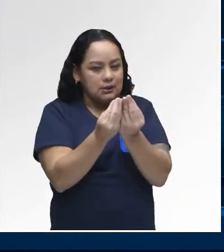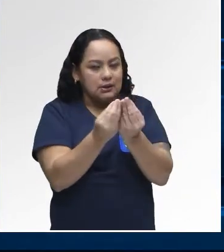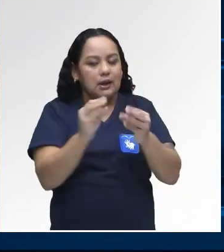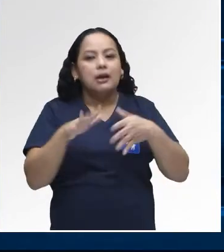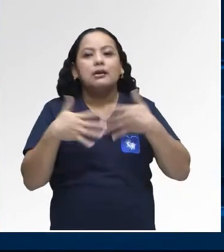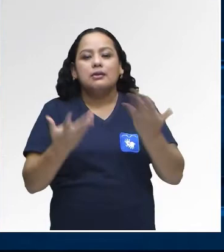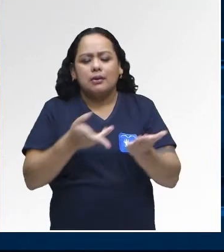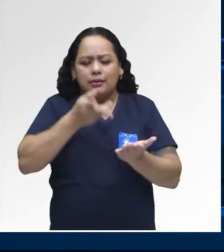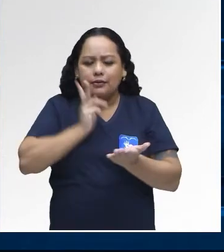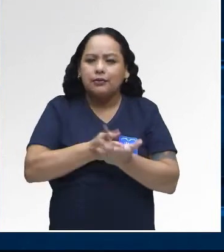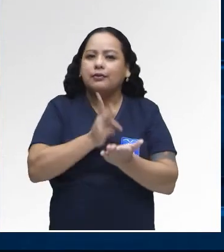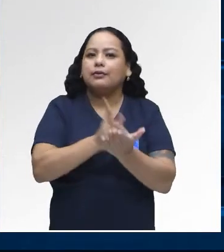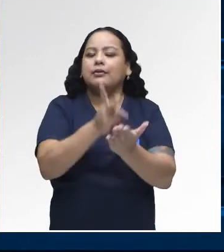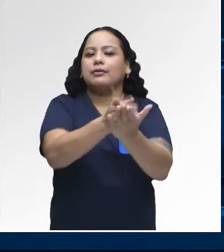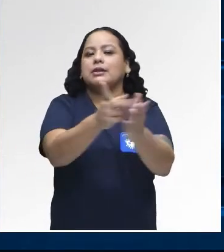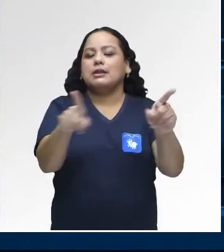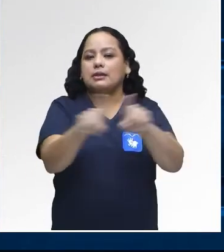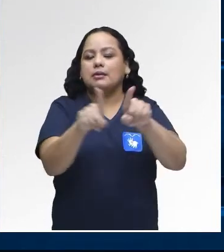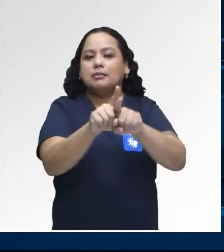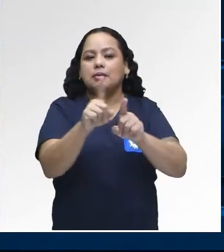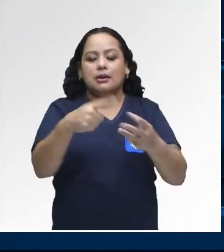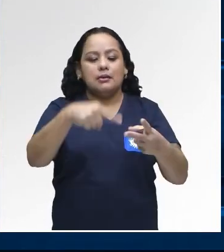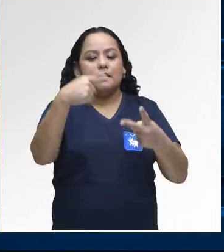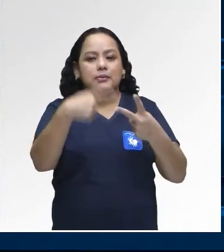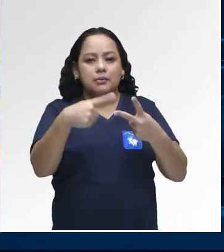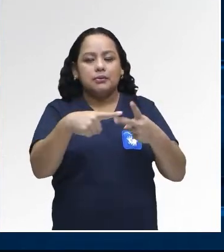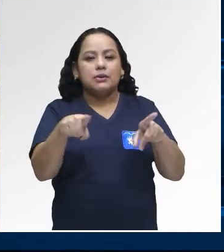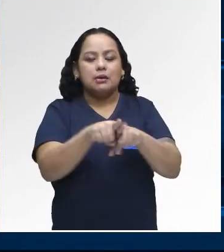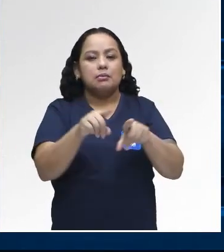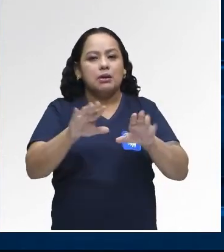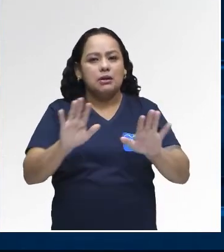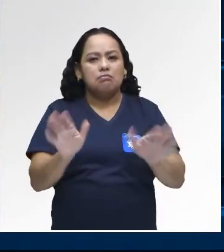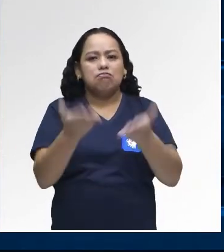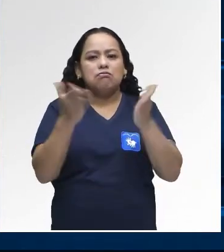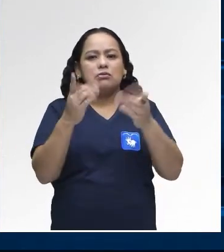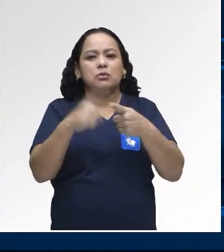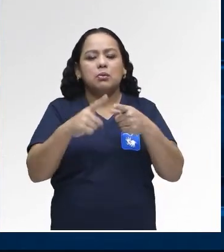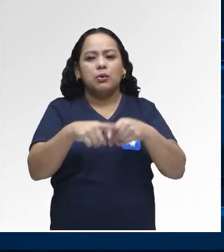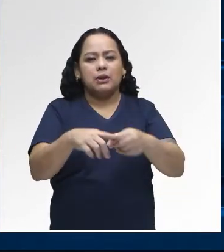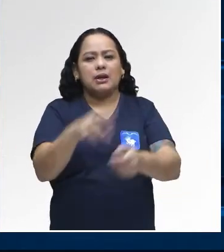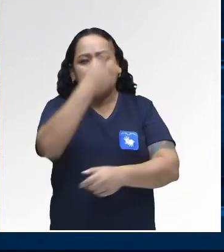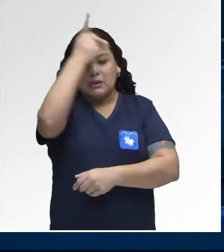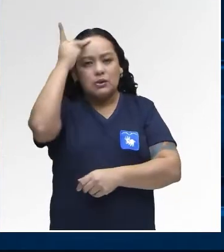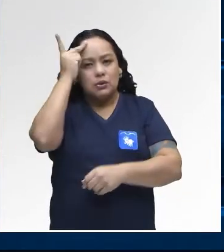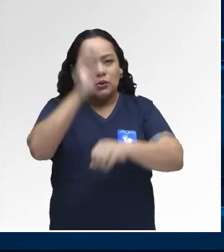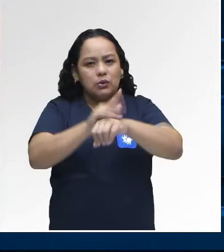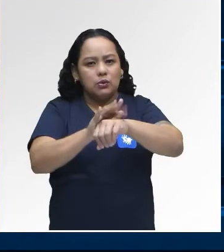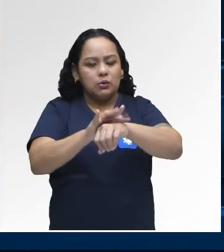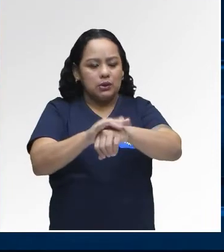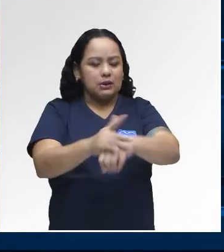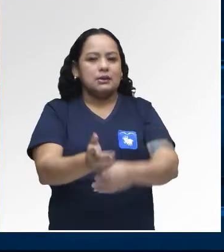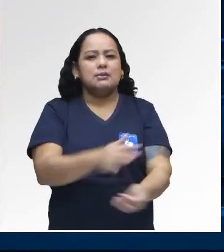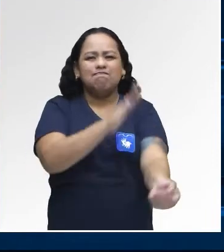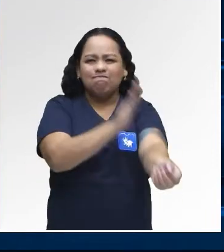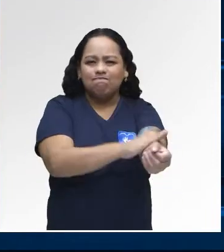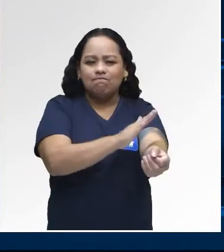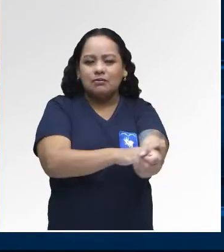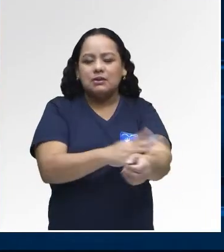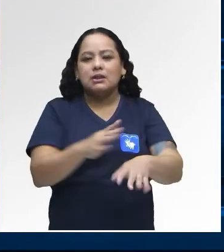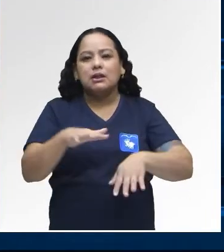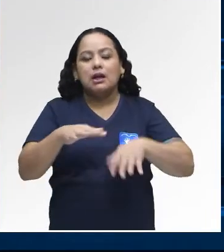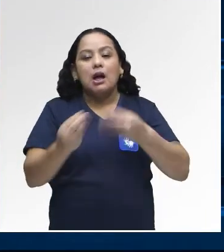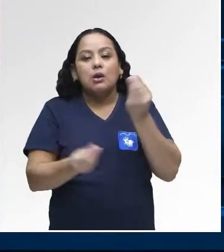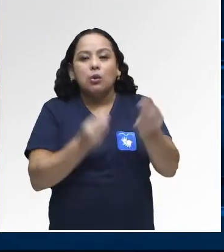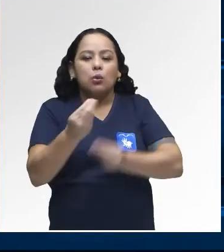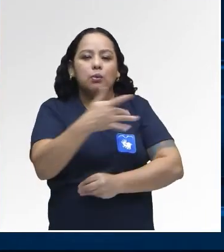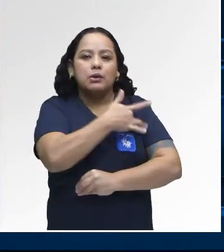de uso também é outro fator, né? As condições de saúde do indivíduo,